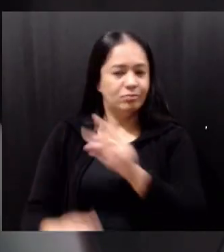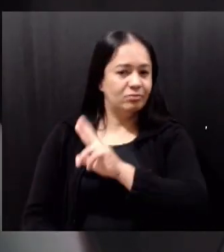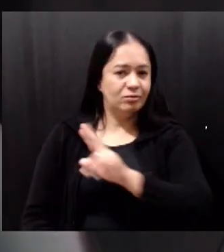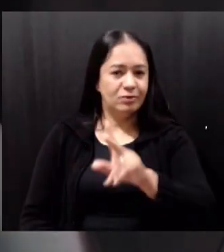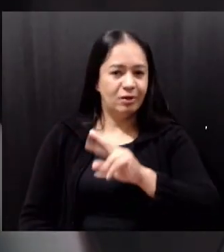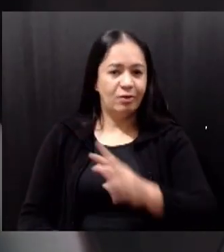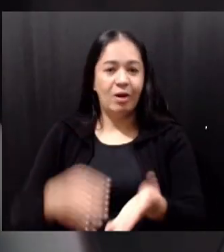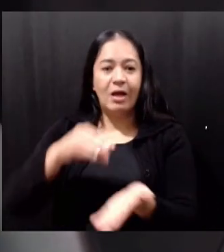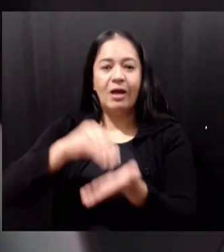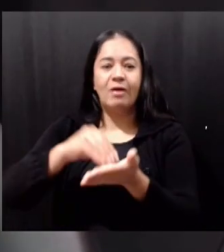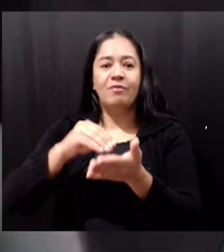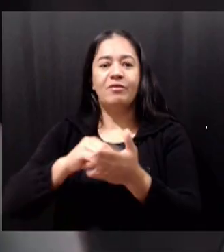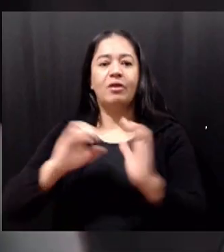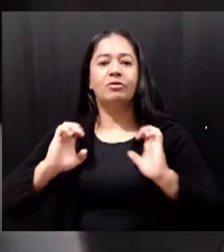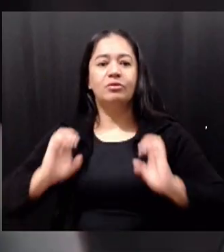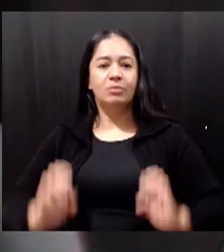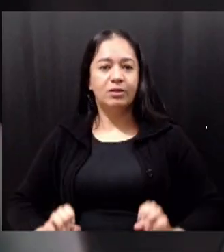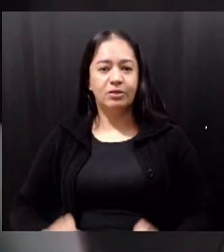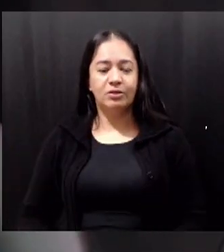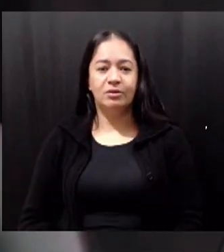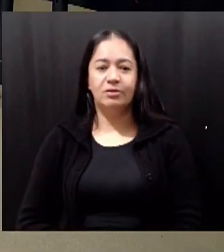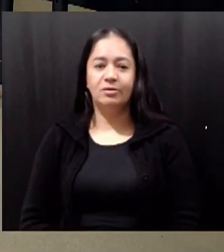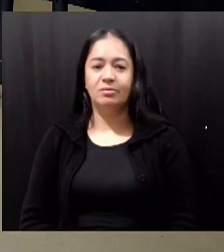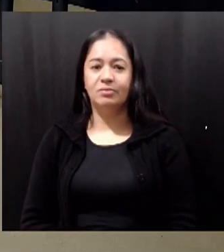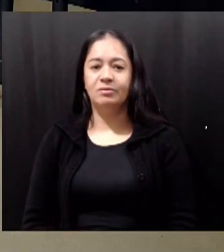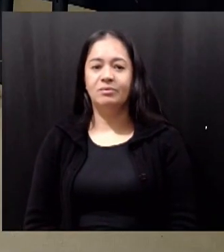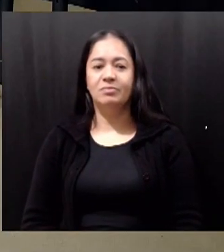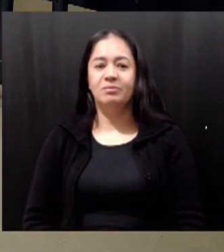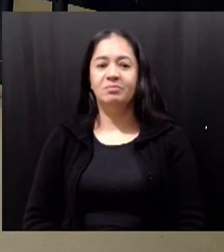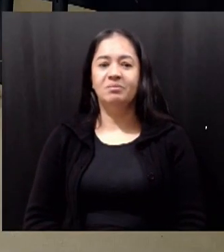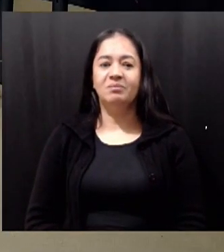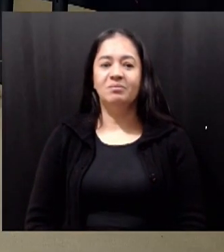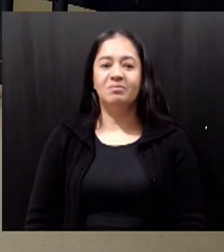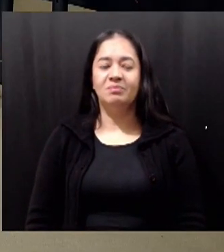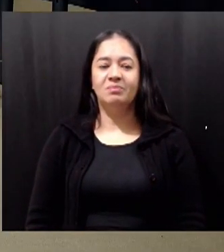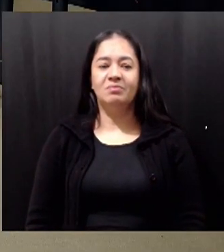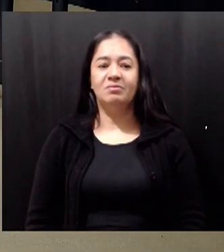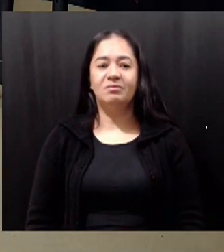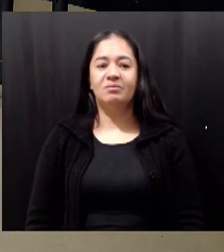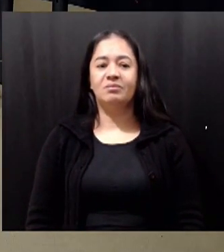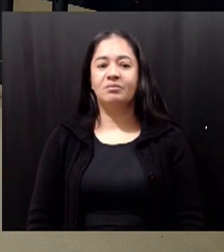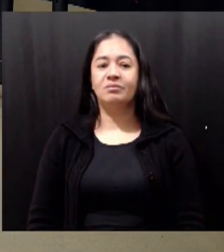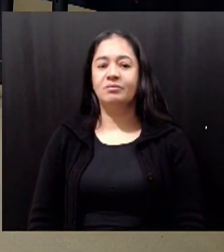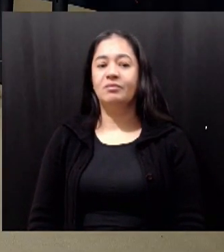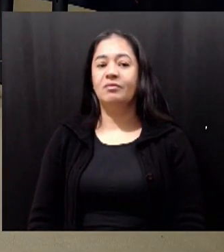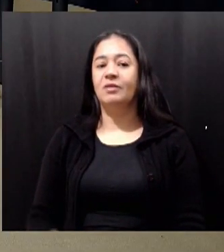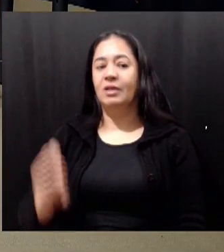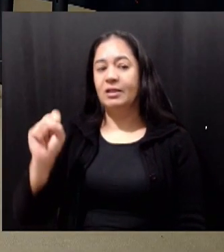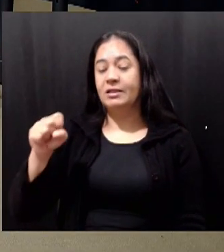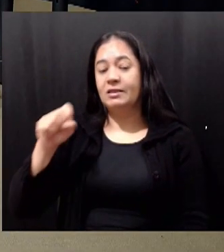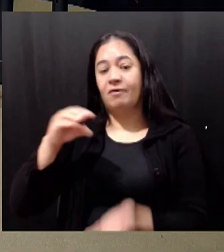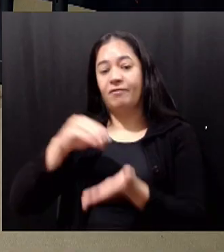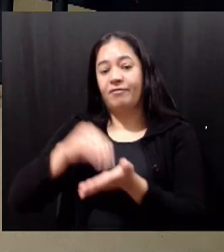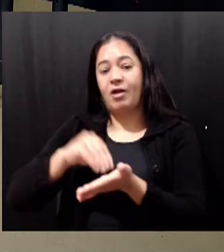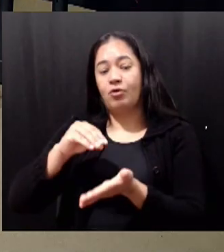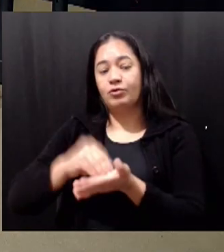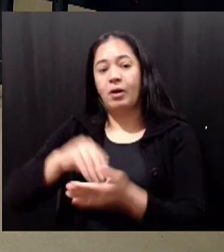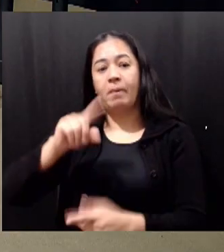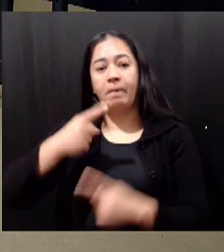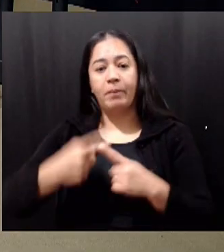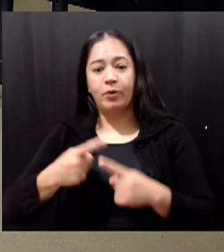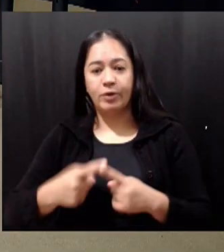Eu acredito nisso, não sei a opinião da doutora Carolina. Sim. Isso, e falta porque, né, o mundo digital,